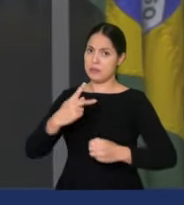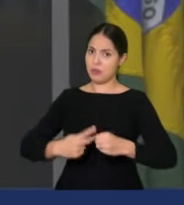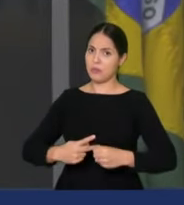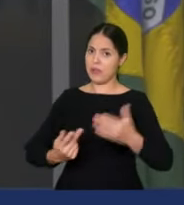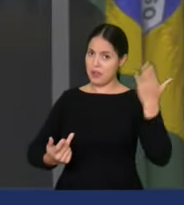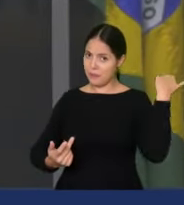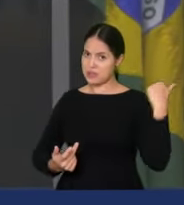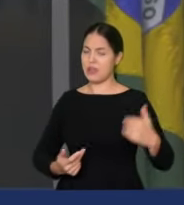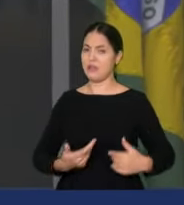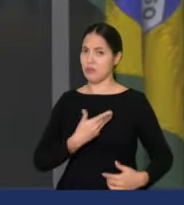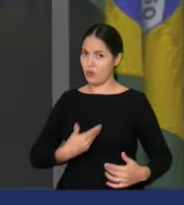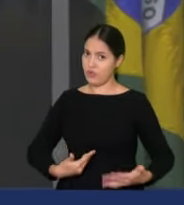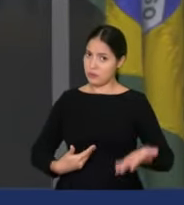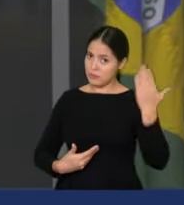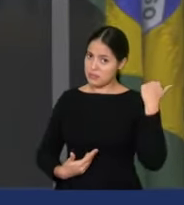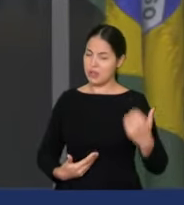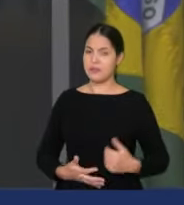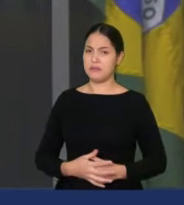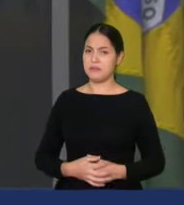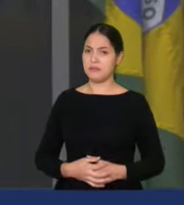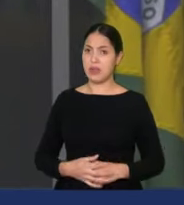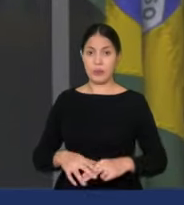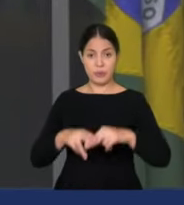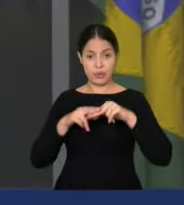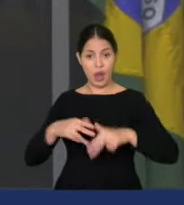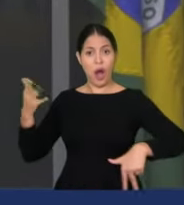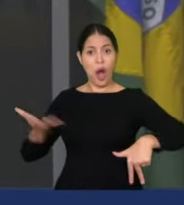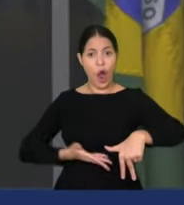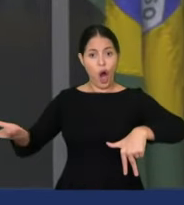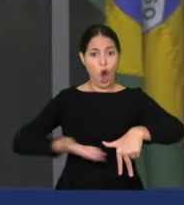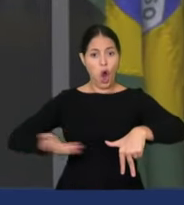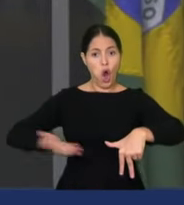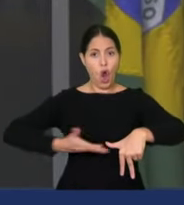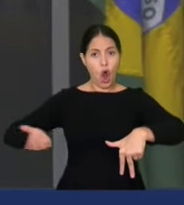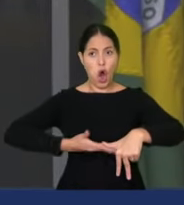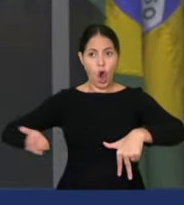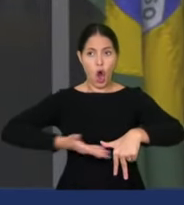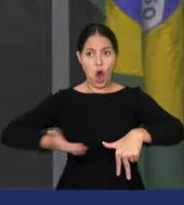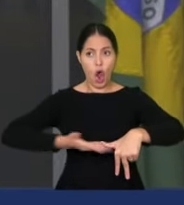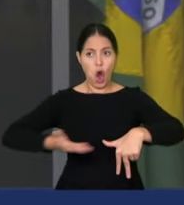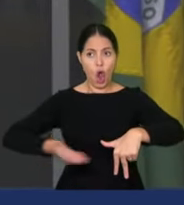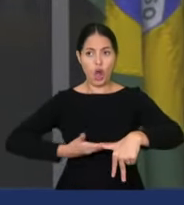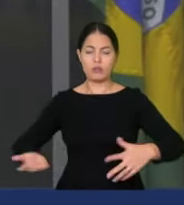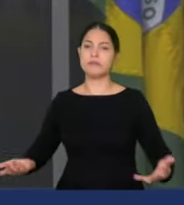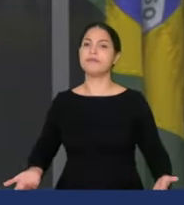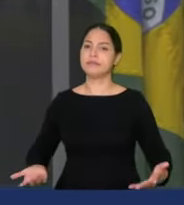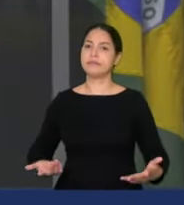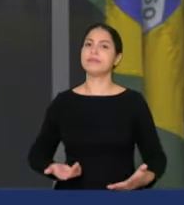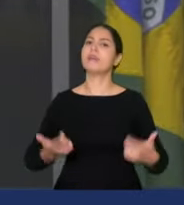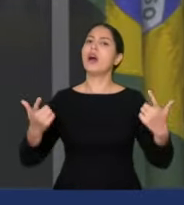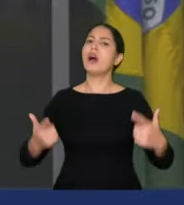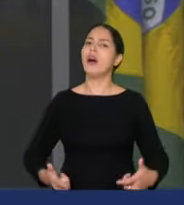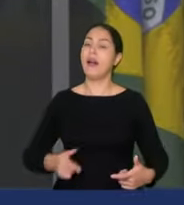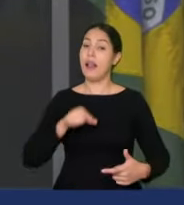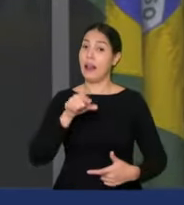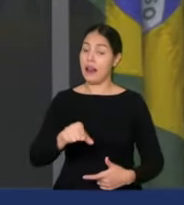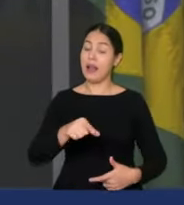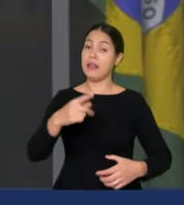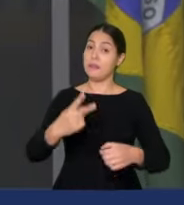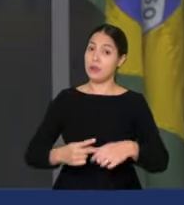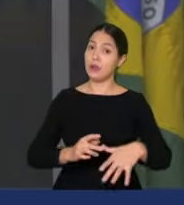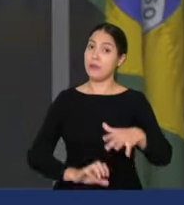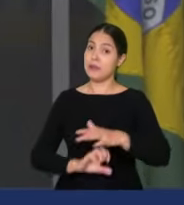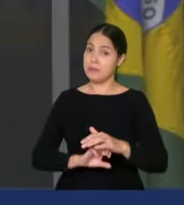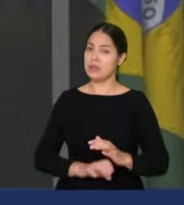que houve. Porque o governo do PT meteu a mão no cofre da viúva lá. E aí, é